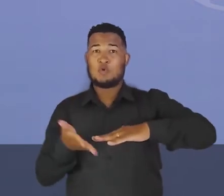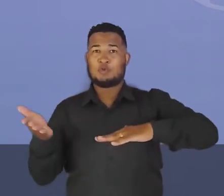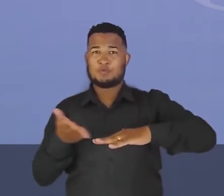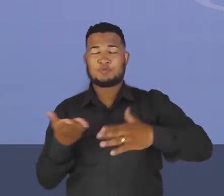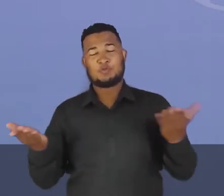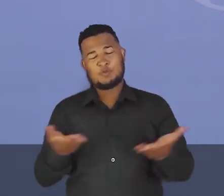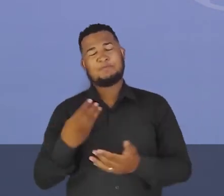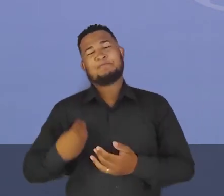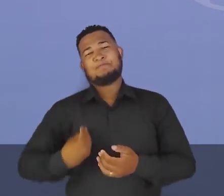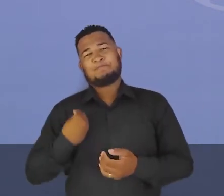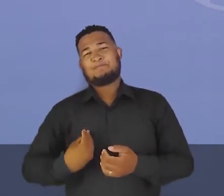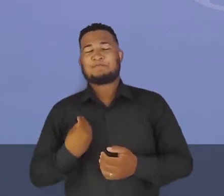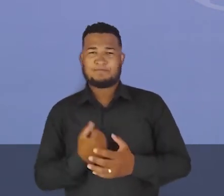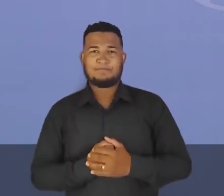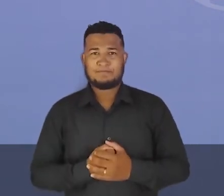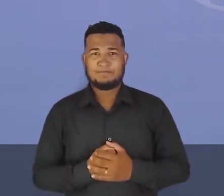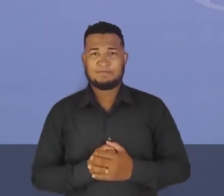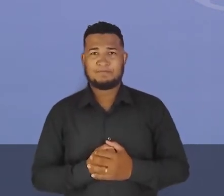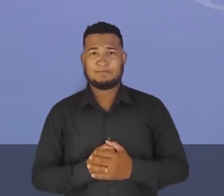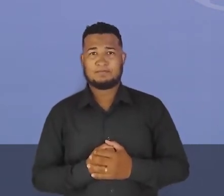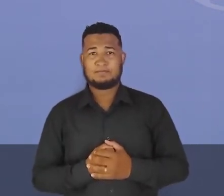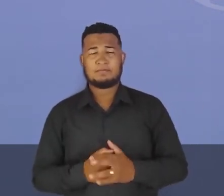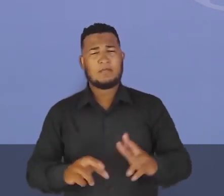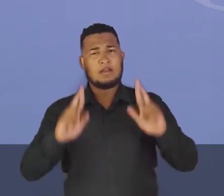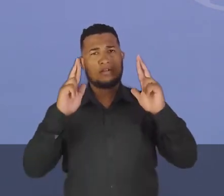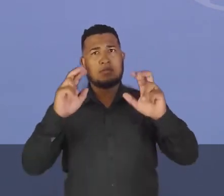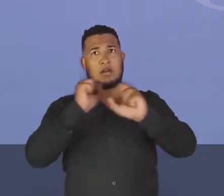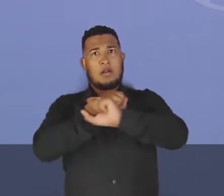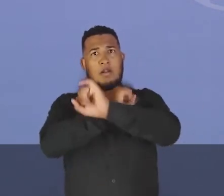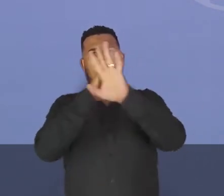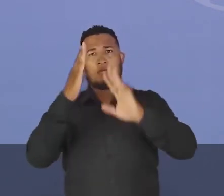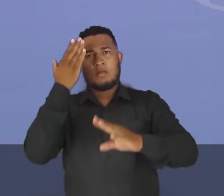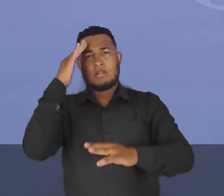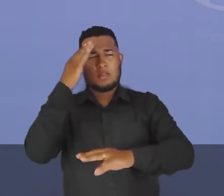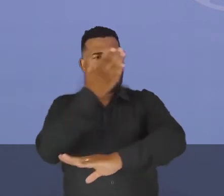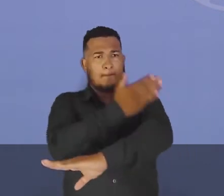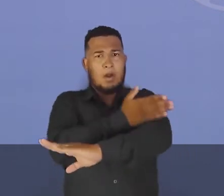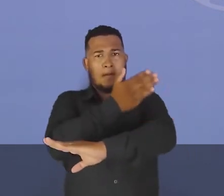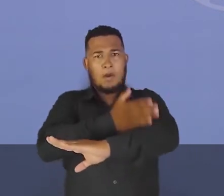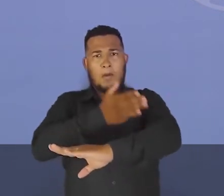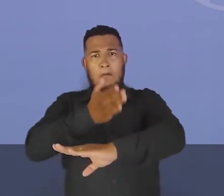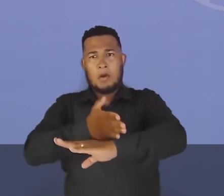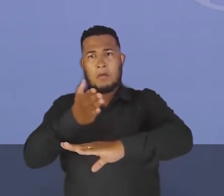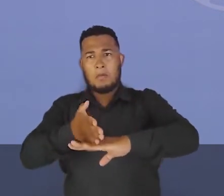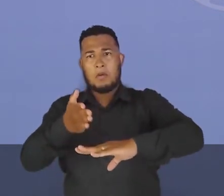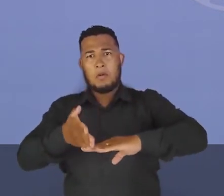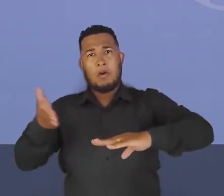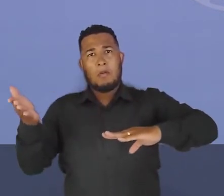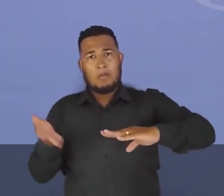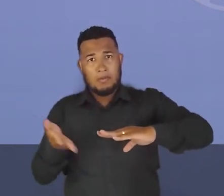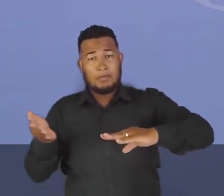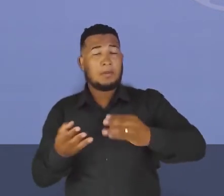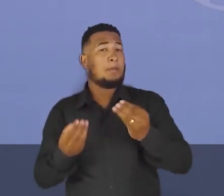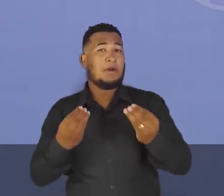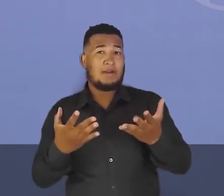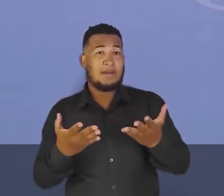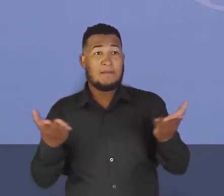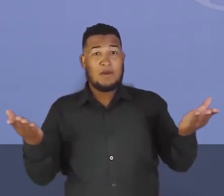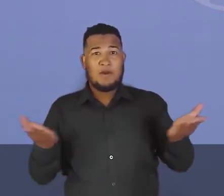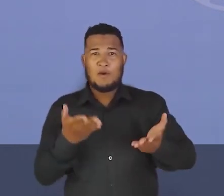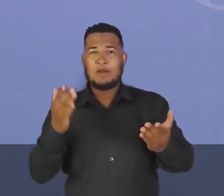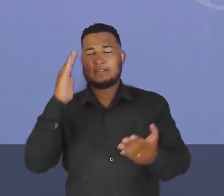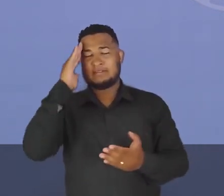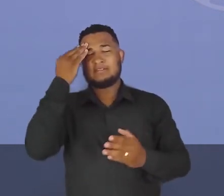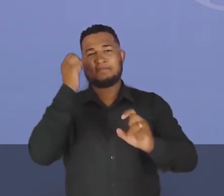nós vivenciamos até hoje. Então, espero que tenha ficado clara essa divisão do tempo para que a gente possa, então, situar agora o